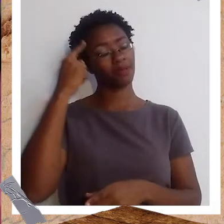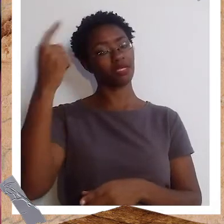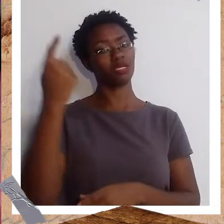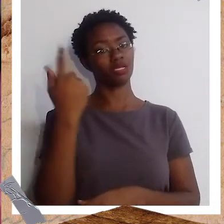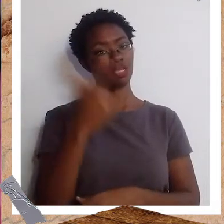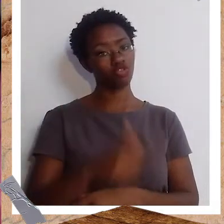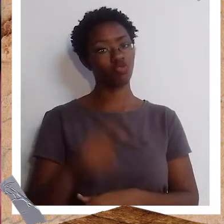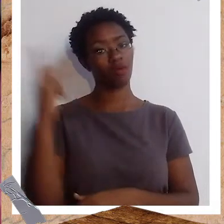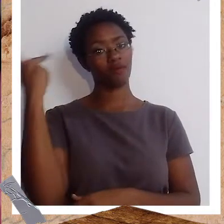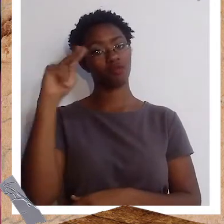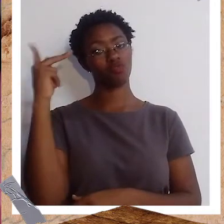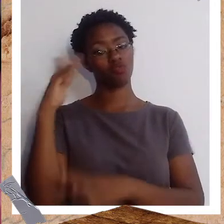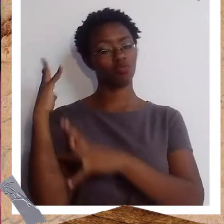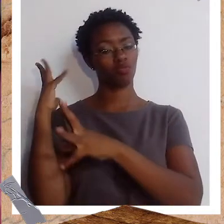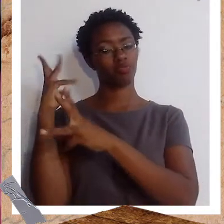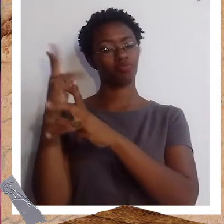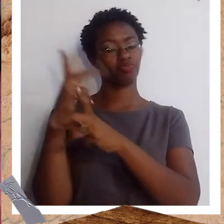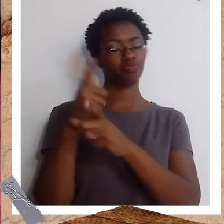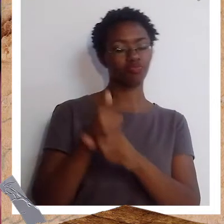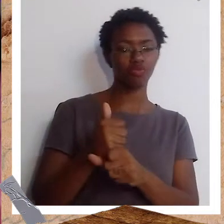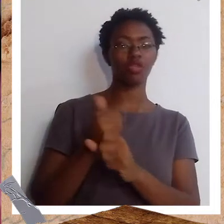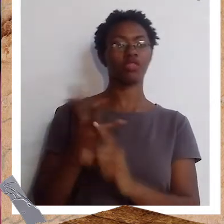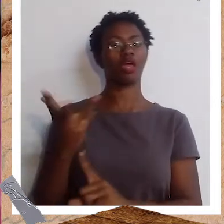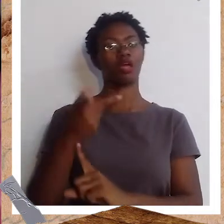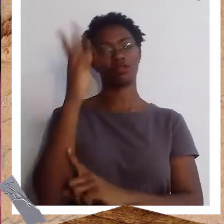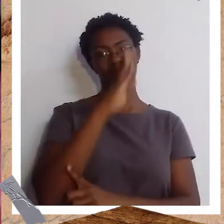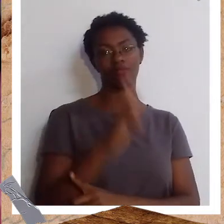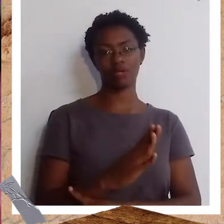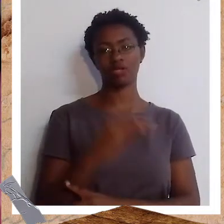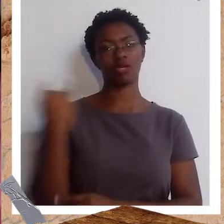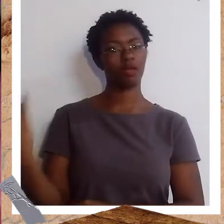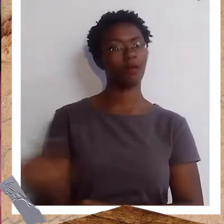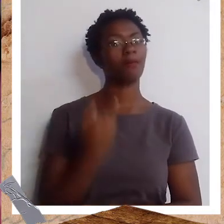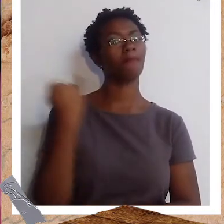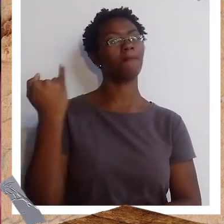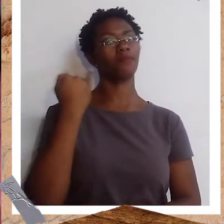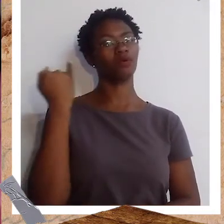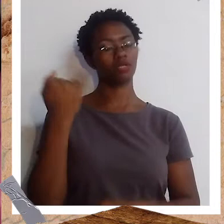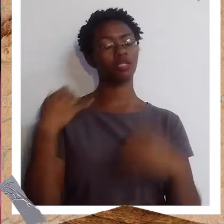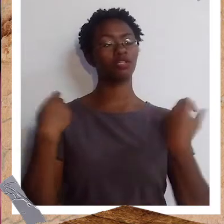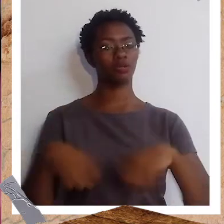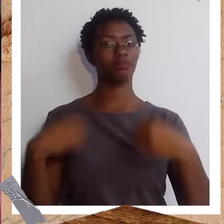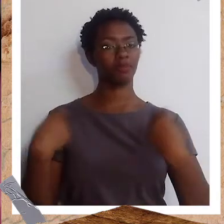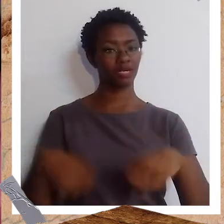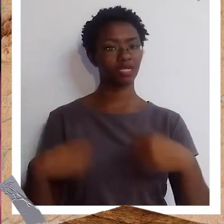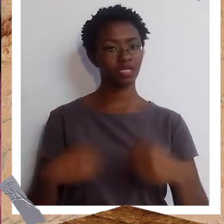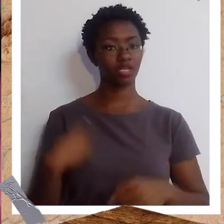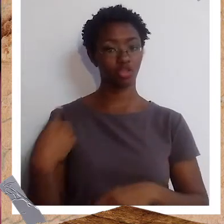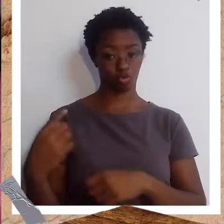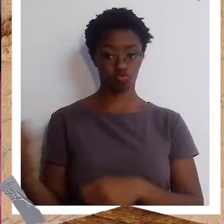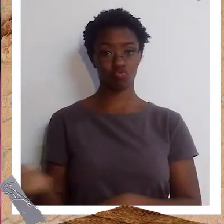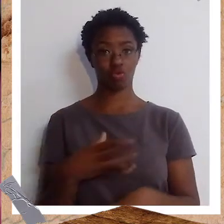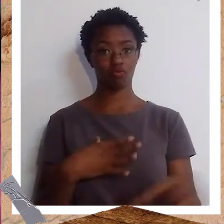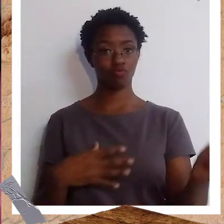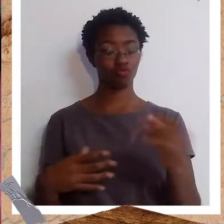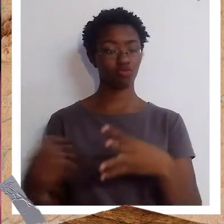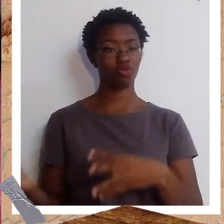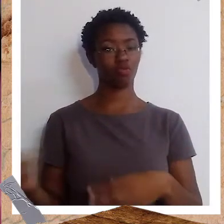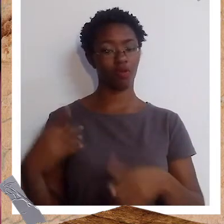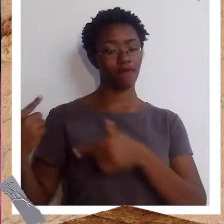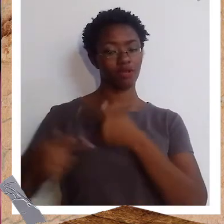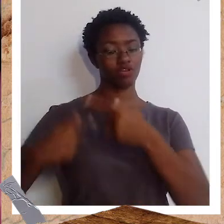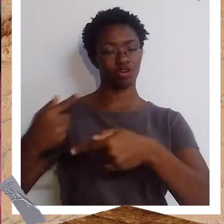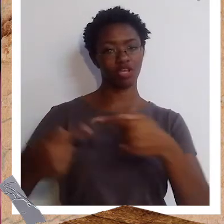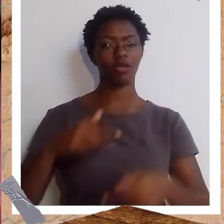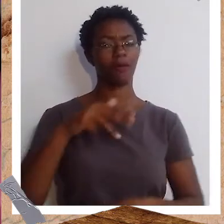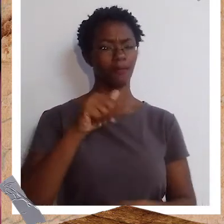arte brasileira. Eu acho que são questões fundamentais e que cabe agora às novas gerações, né? O Marcelo é uma figura